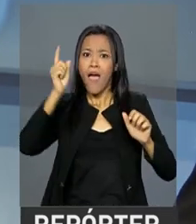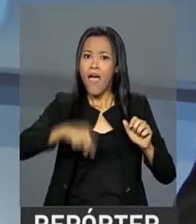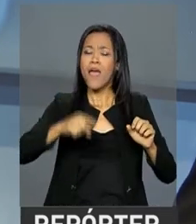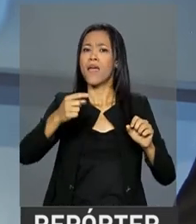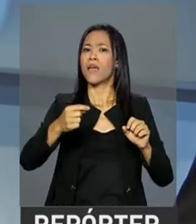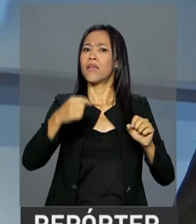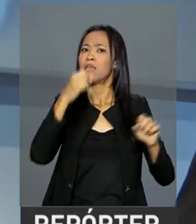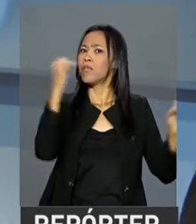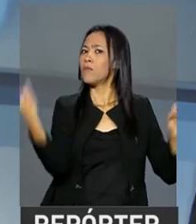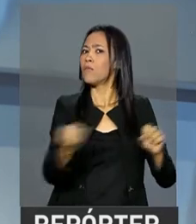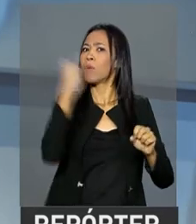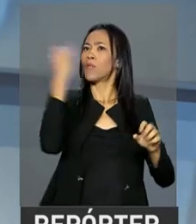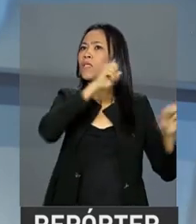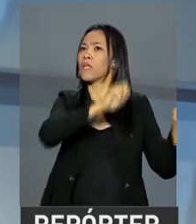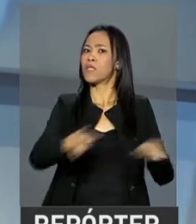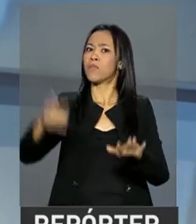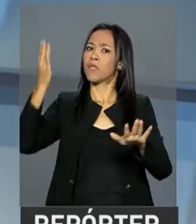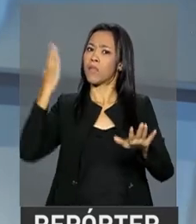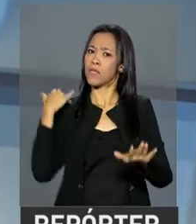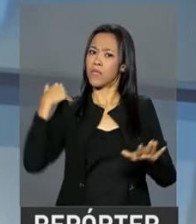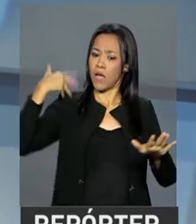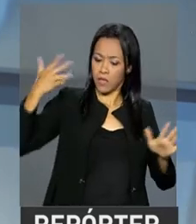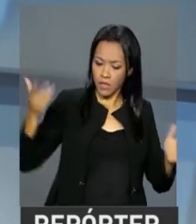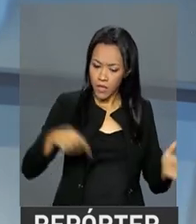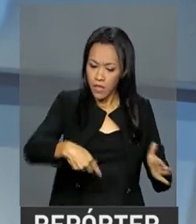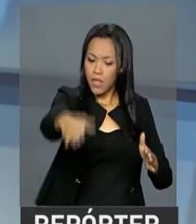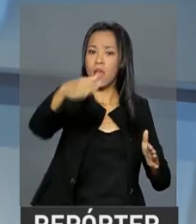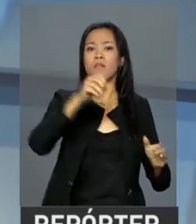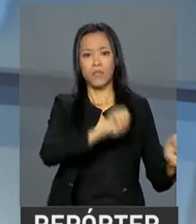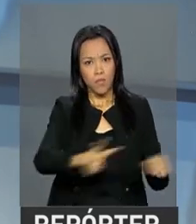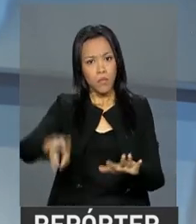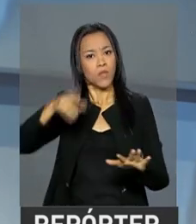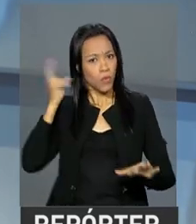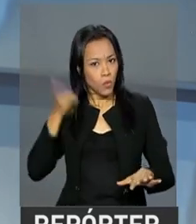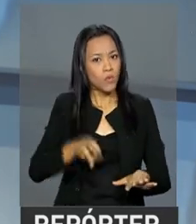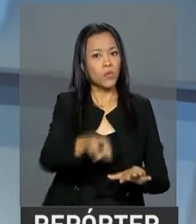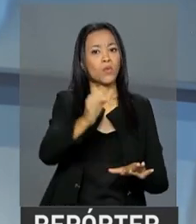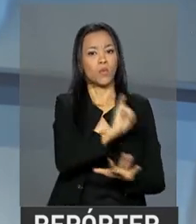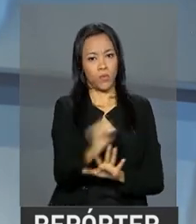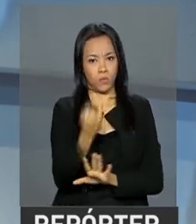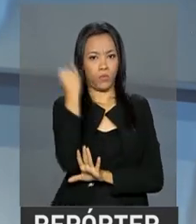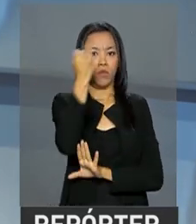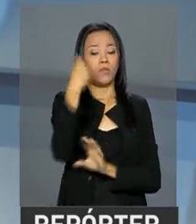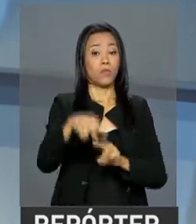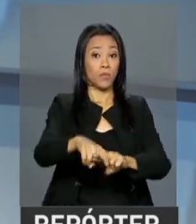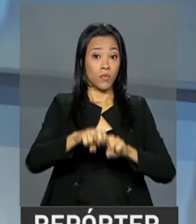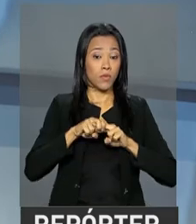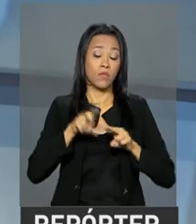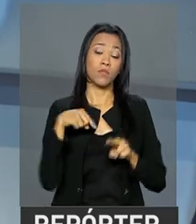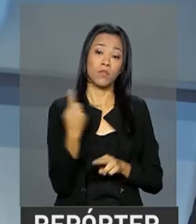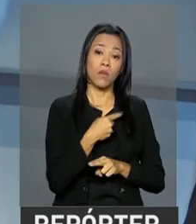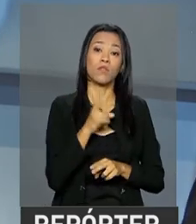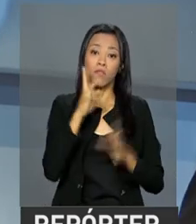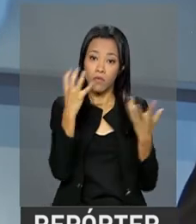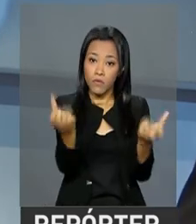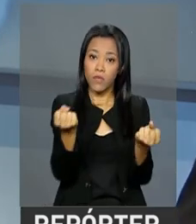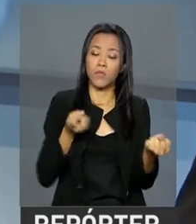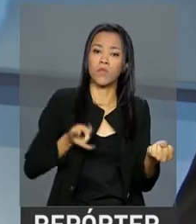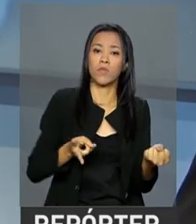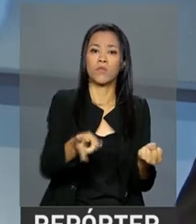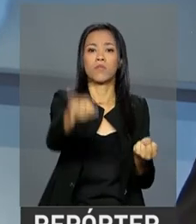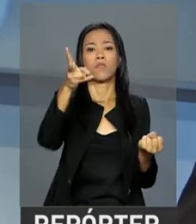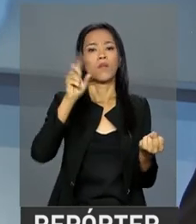na semana passada quanto são nesta semana. Portanto, continuaremos